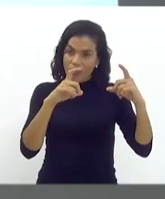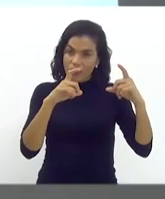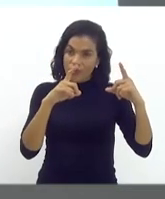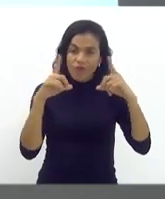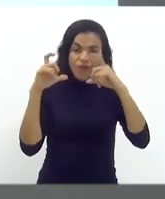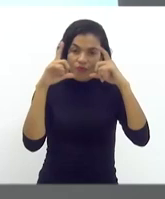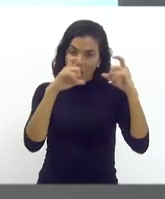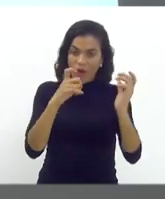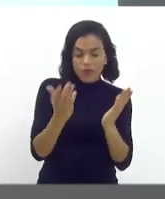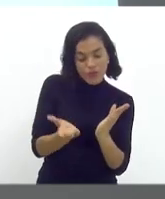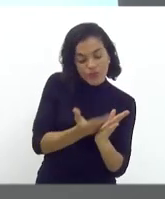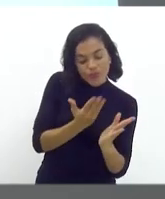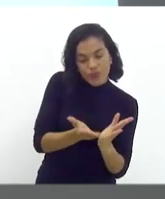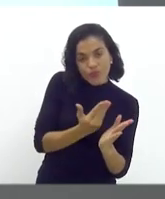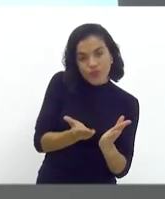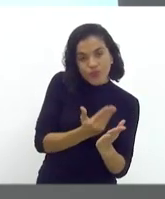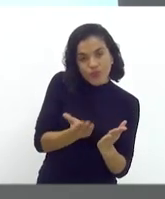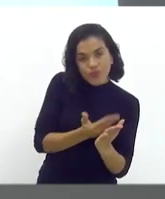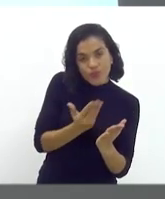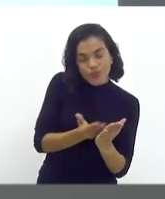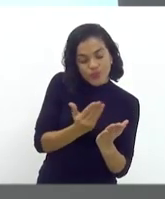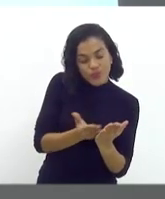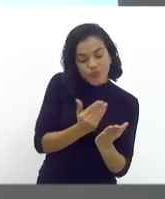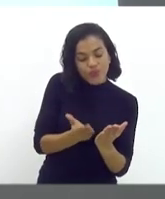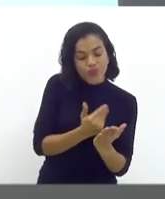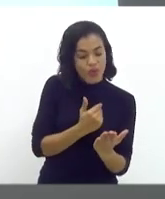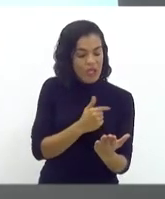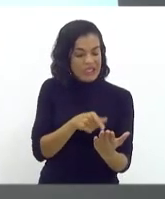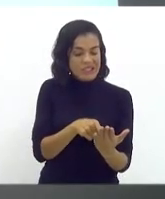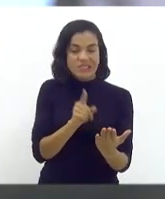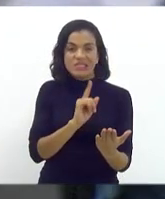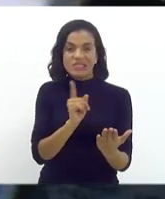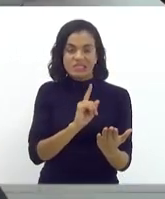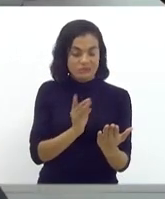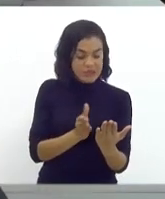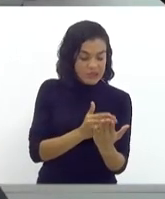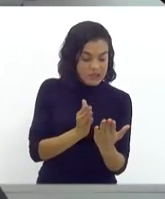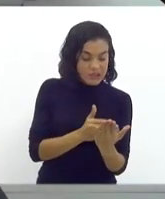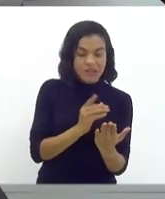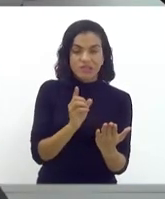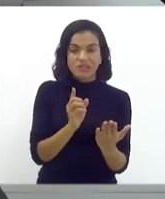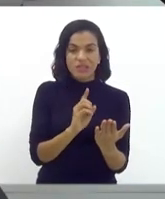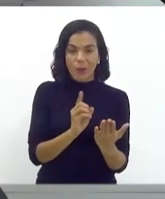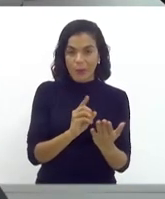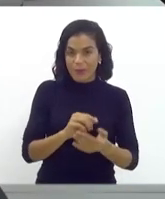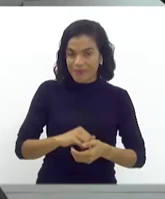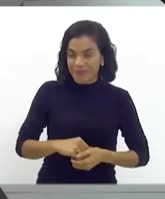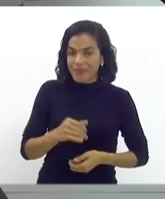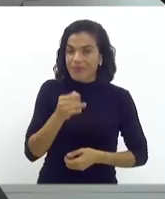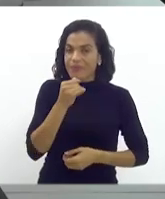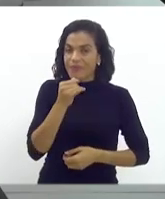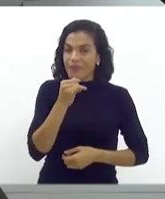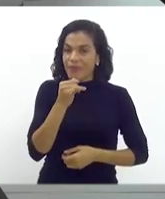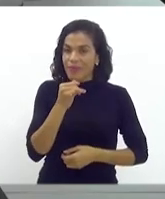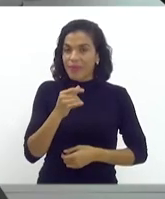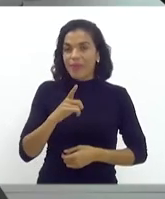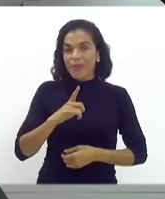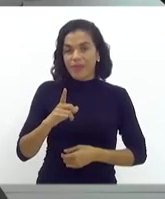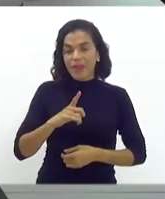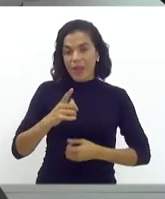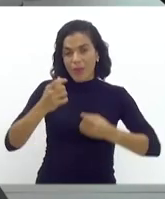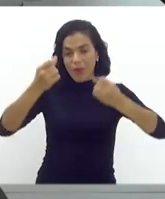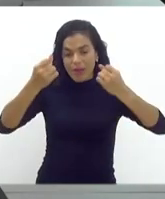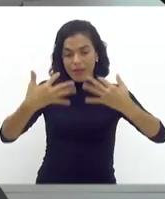fotos através de fotos bom existe uma definição eu tenho que ler aqui porque